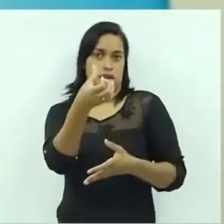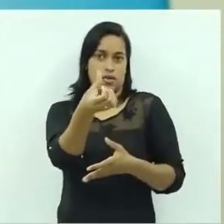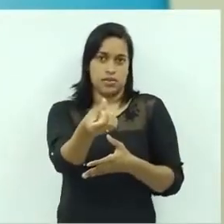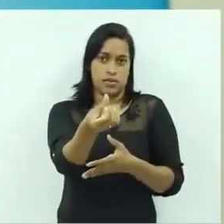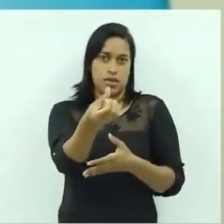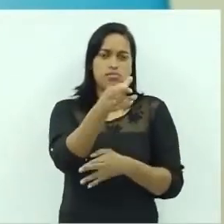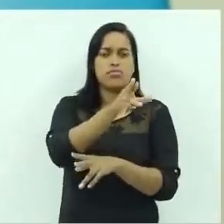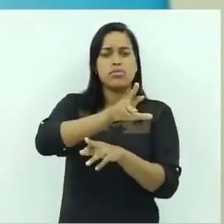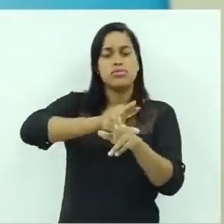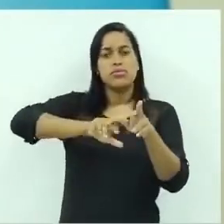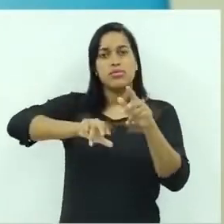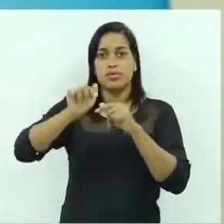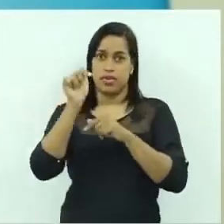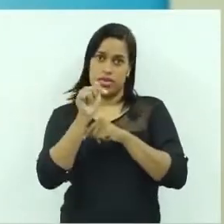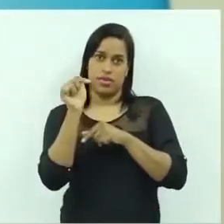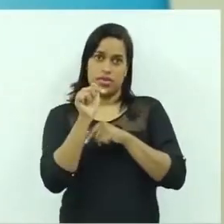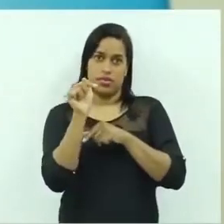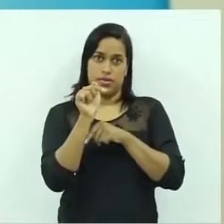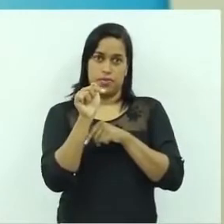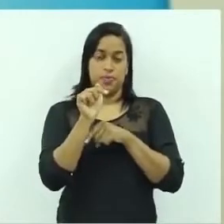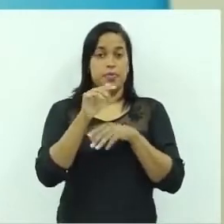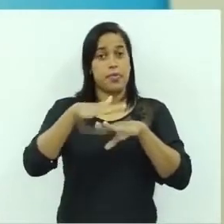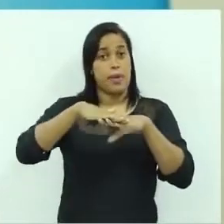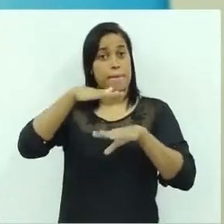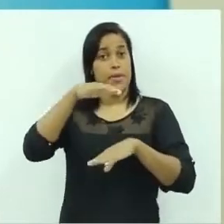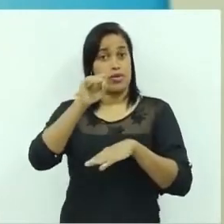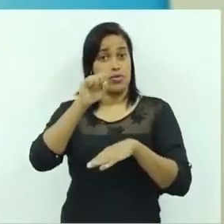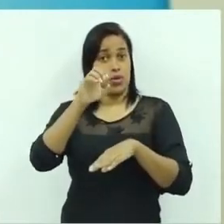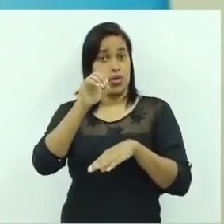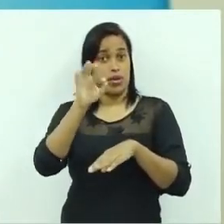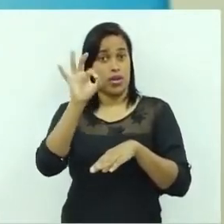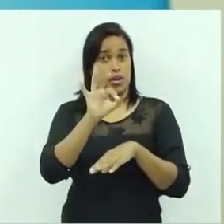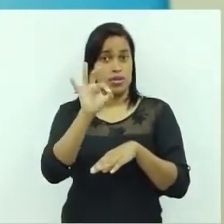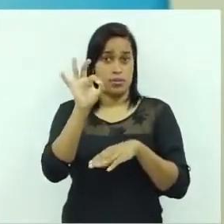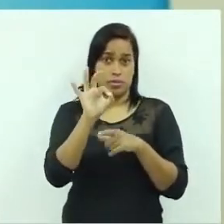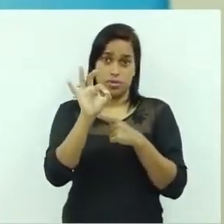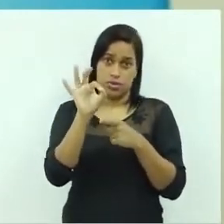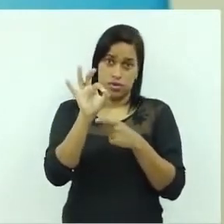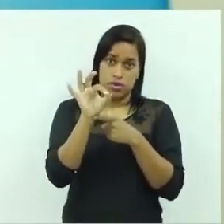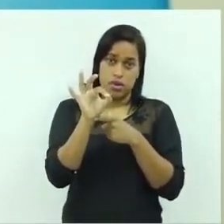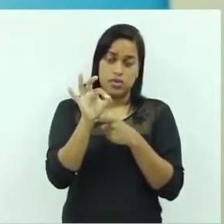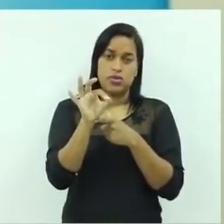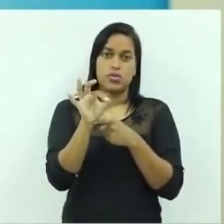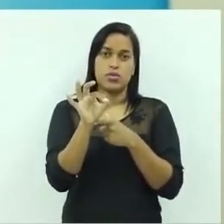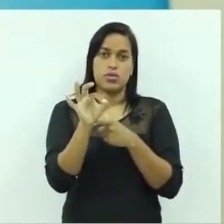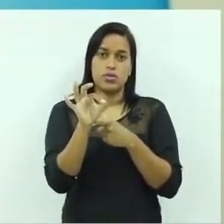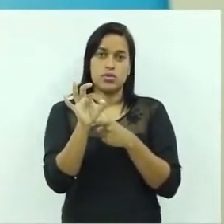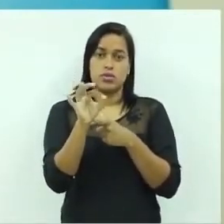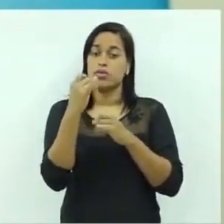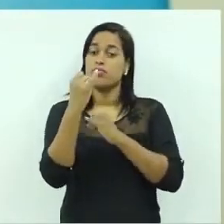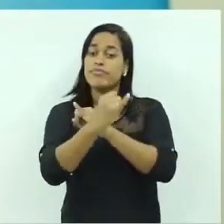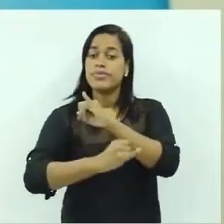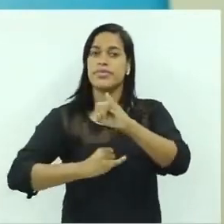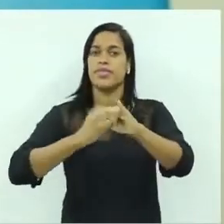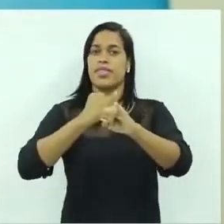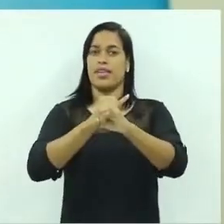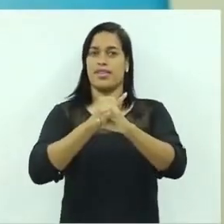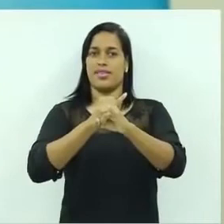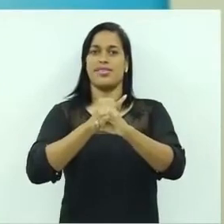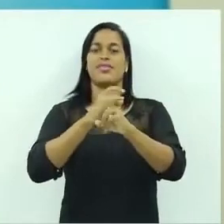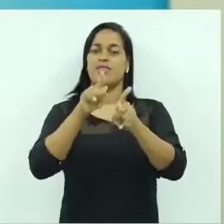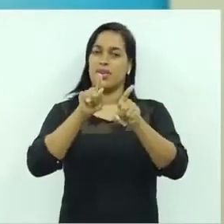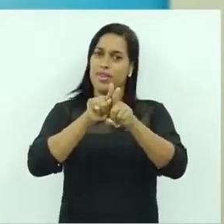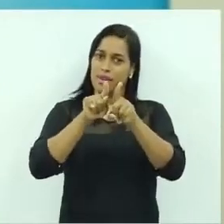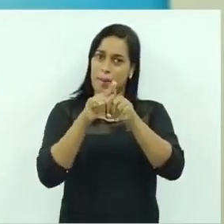6, das quais mais de 80% são franquias de redes internacionais. Então presta